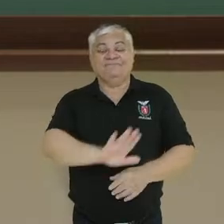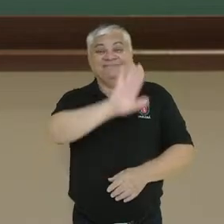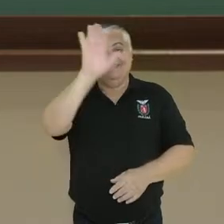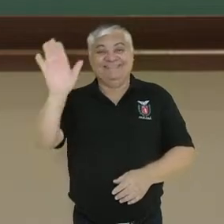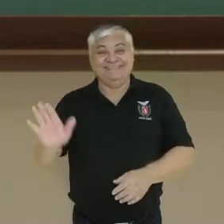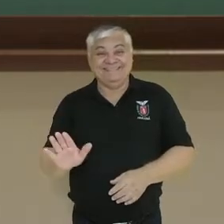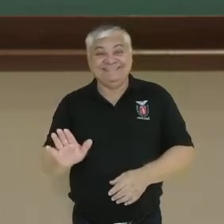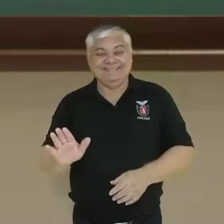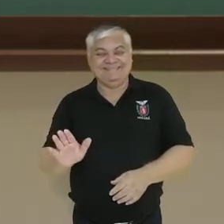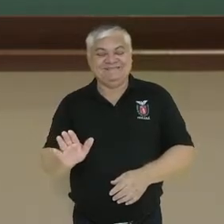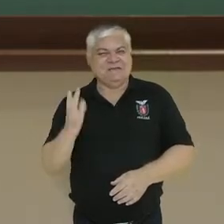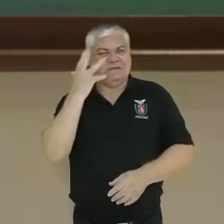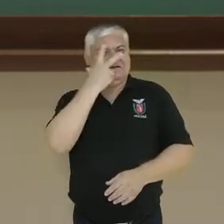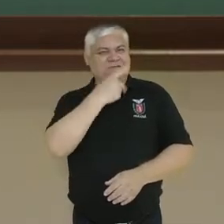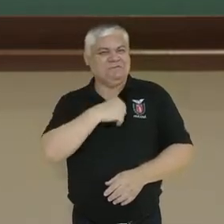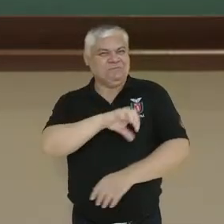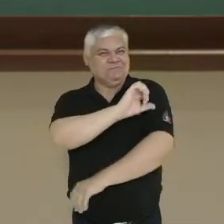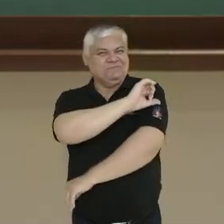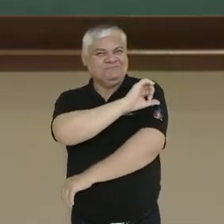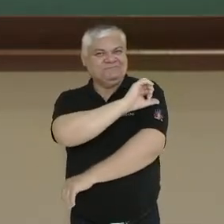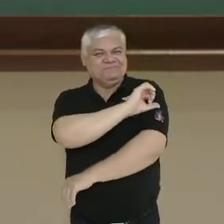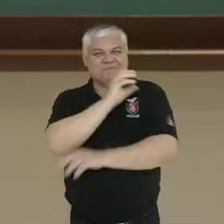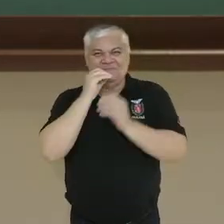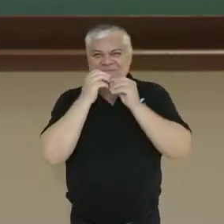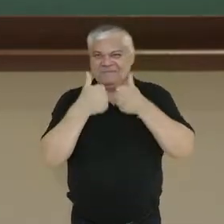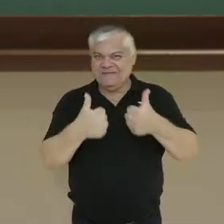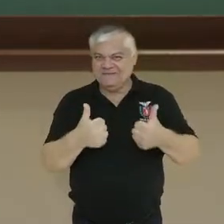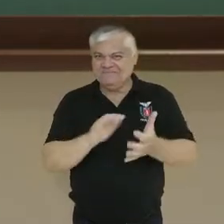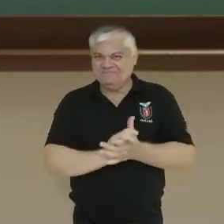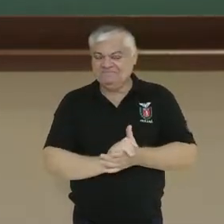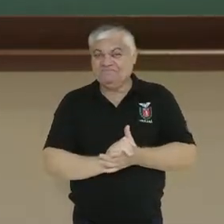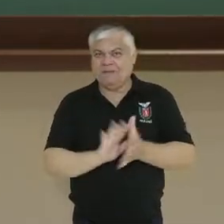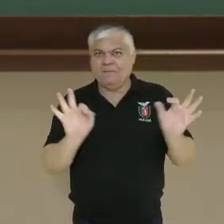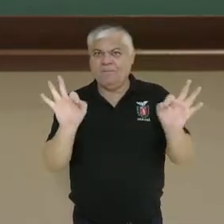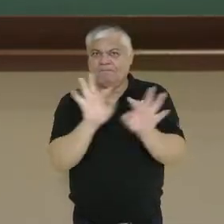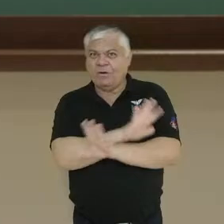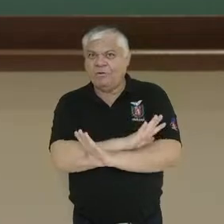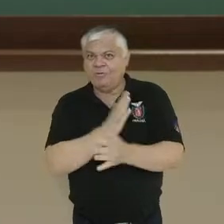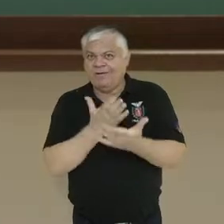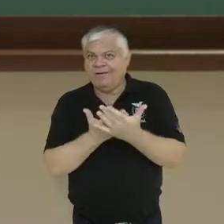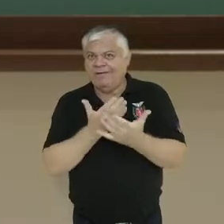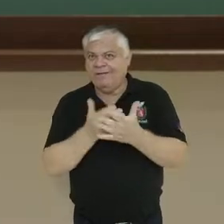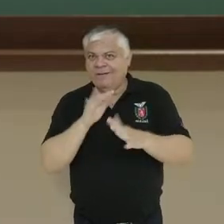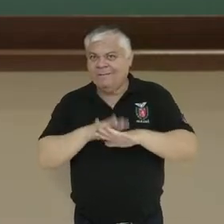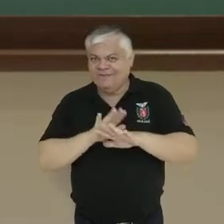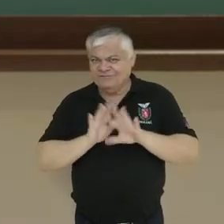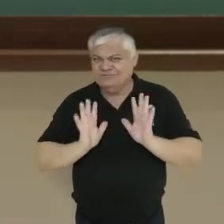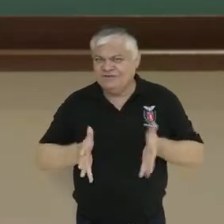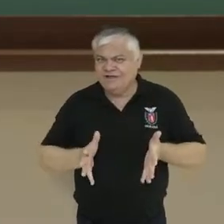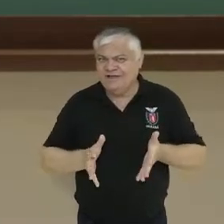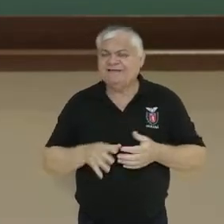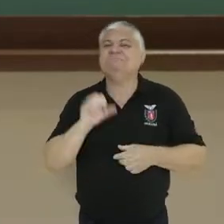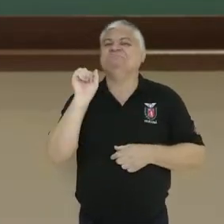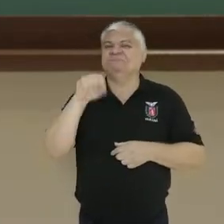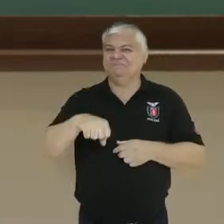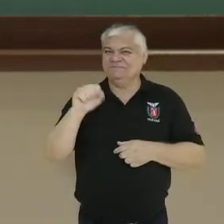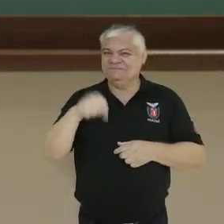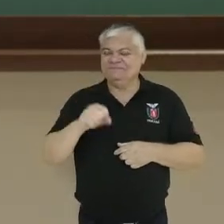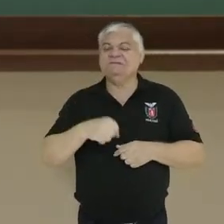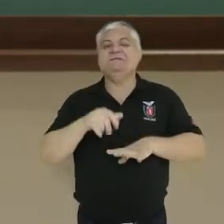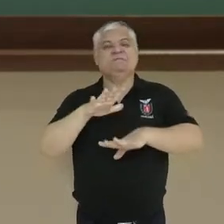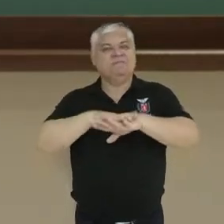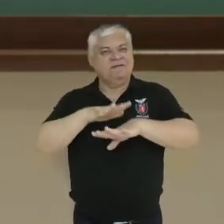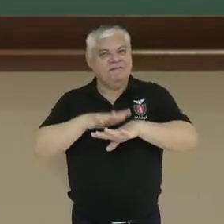Olá, pessoas lindas do nono ano, tudo bem com vocês? Estão preparados para mais uma aula de matemática? Sim,